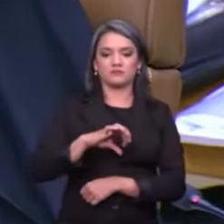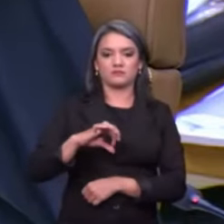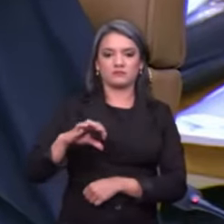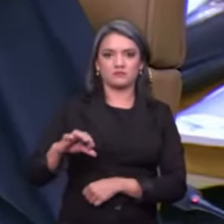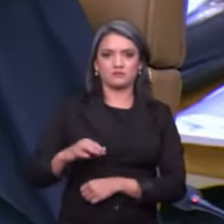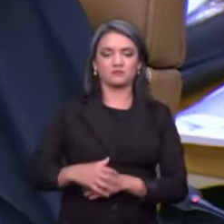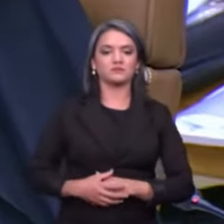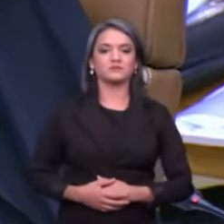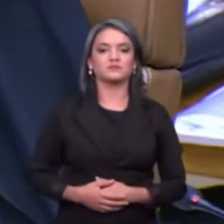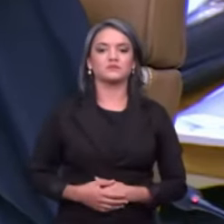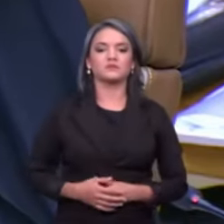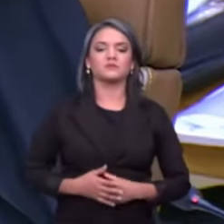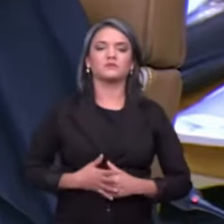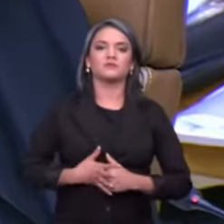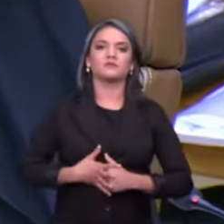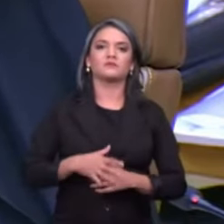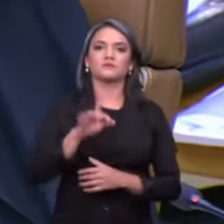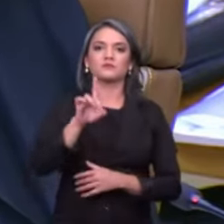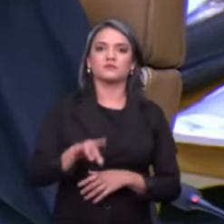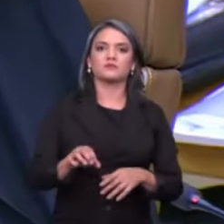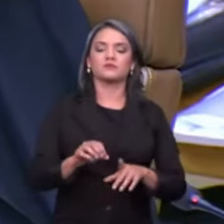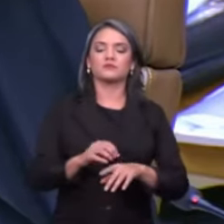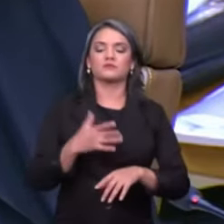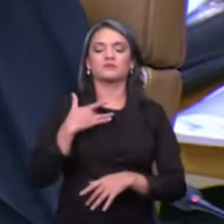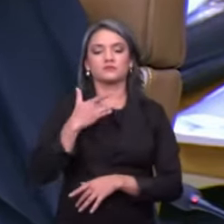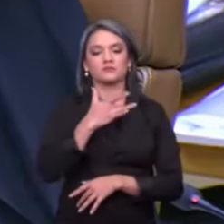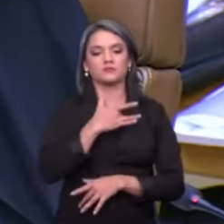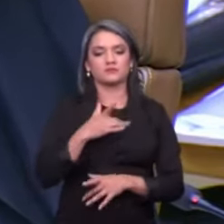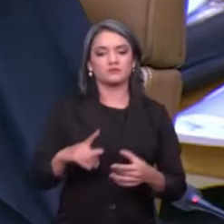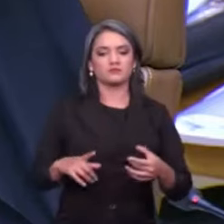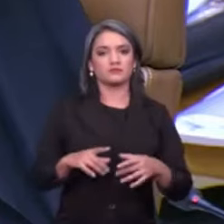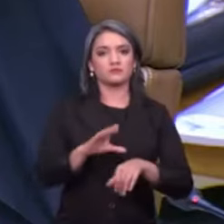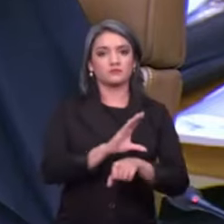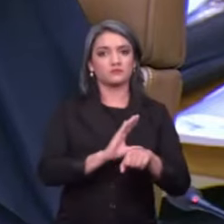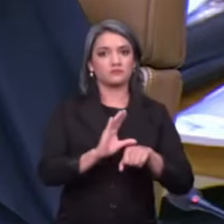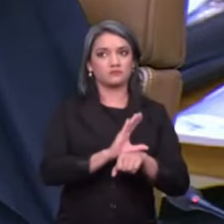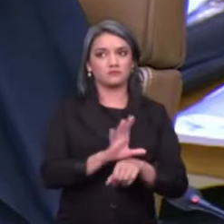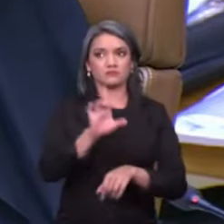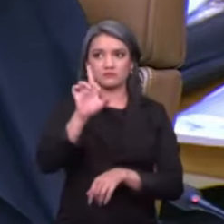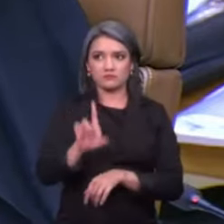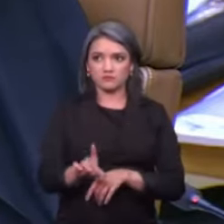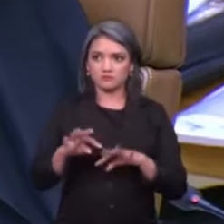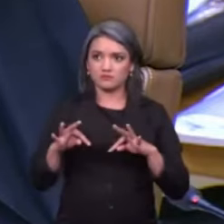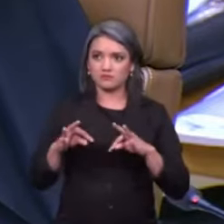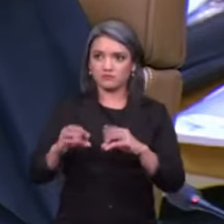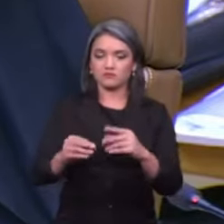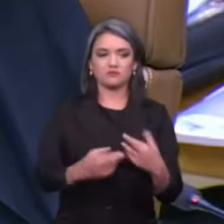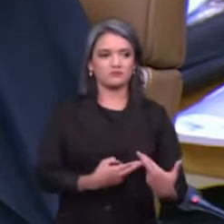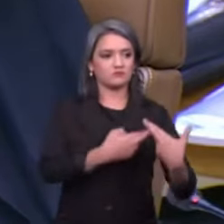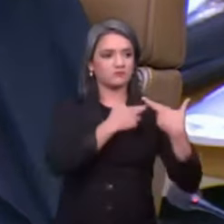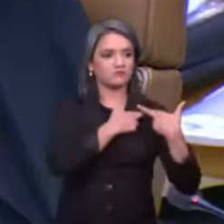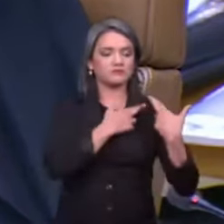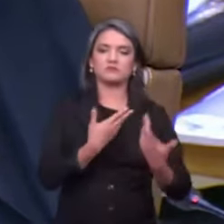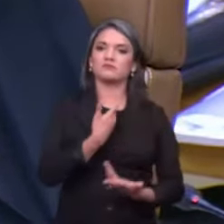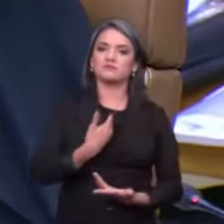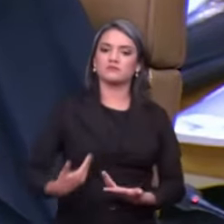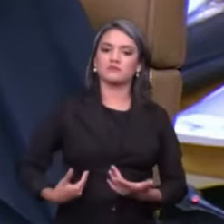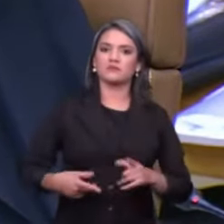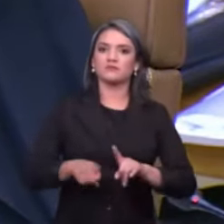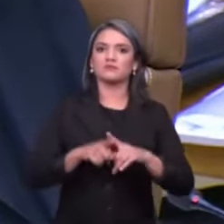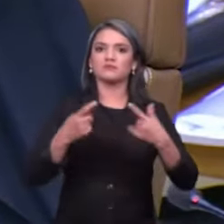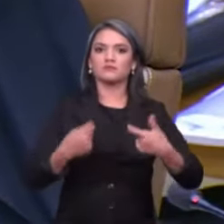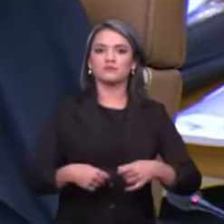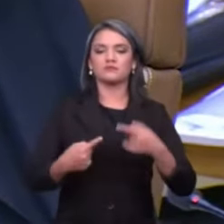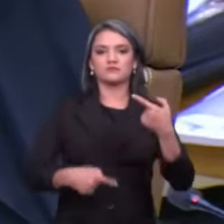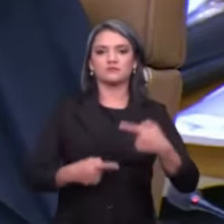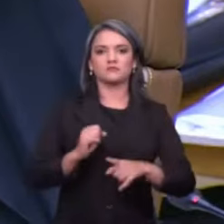encontra previsto no artigo 196 da Constituição Federal como direito de todos e dever do Estado, devendo ser garantido mediante políticas sociais e